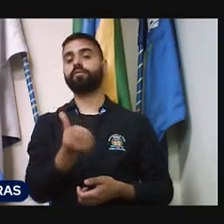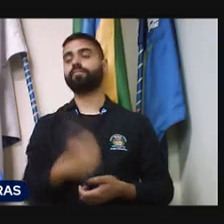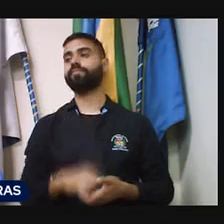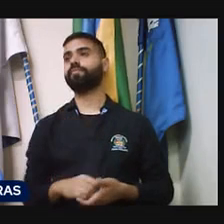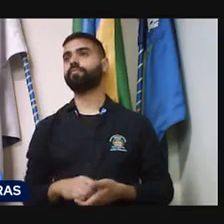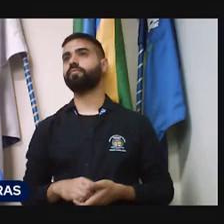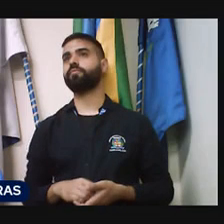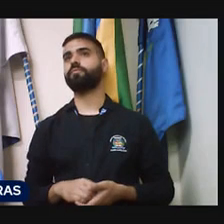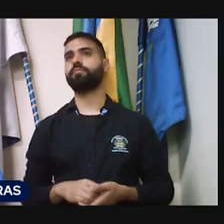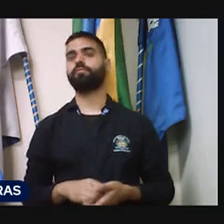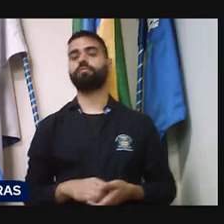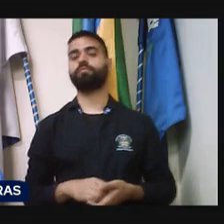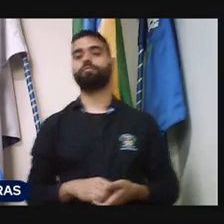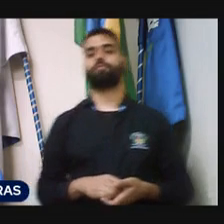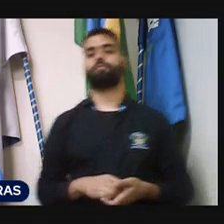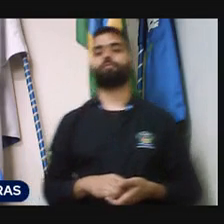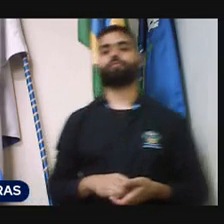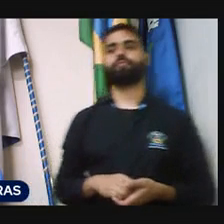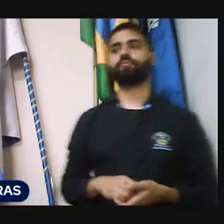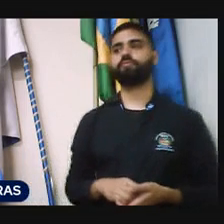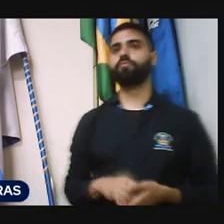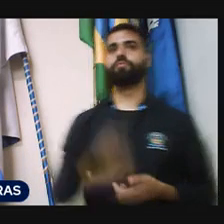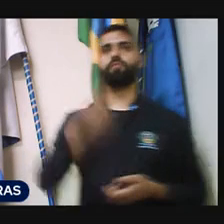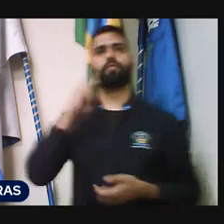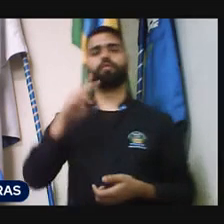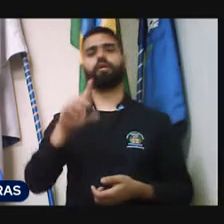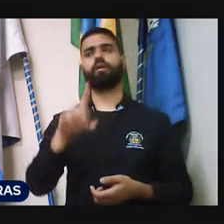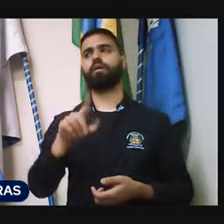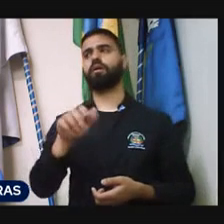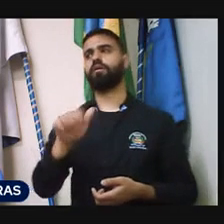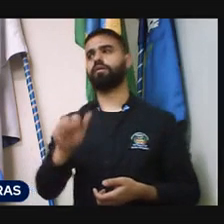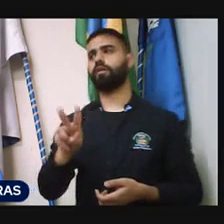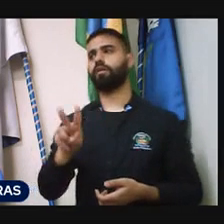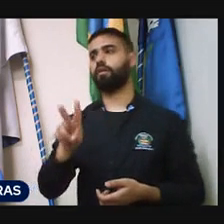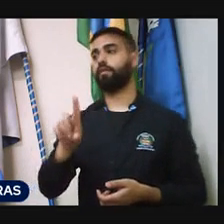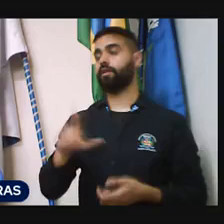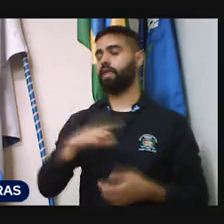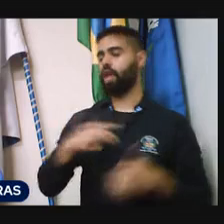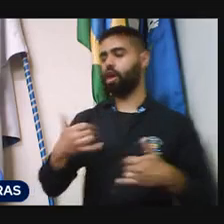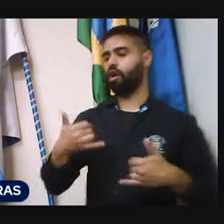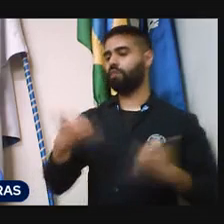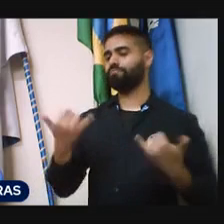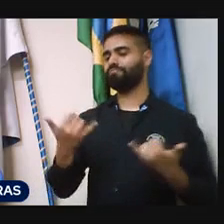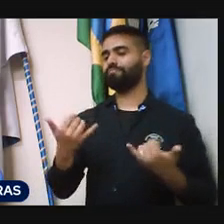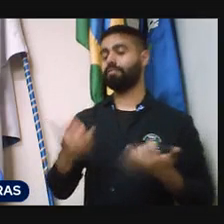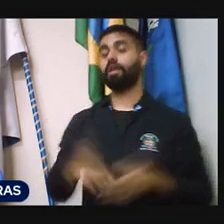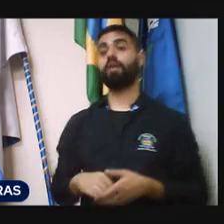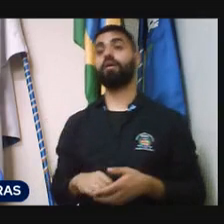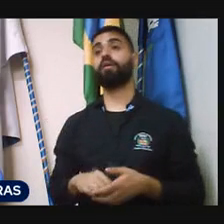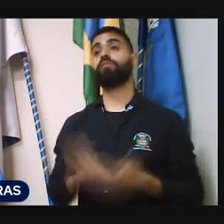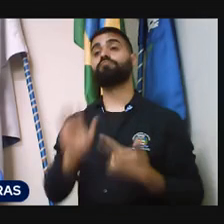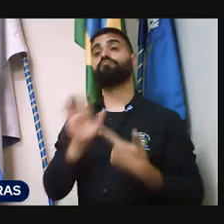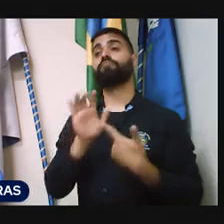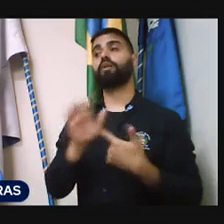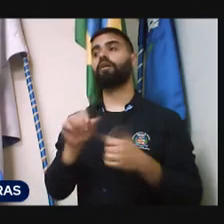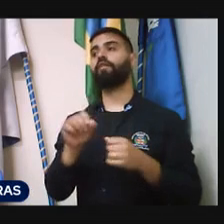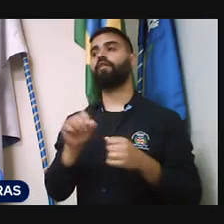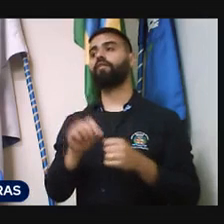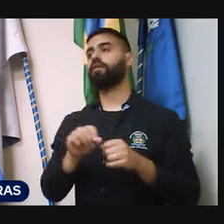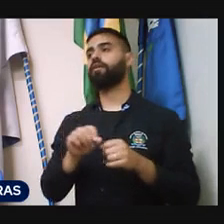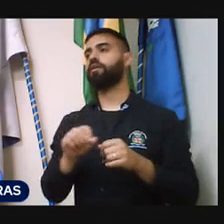presidente da Câmara de Vereadores de Valença o vereador David Nogueira honrado em complementar o sem a presença de vossa excelência na forma de mental